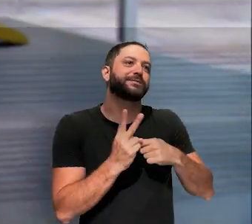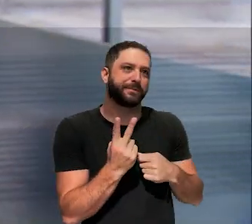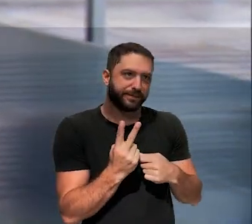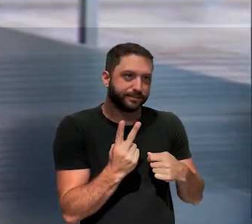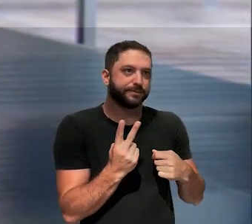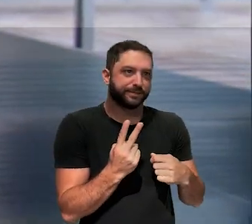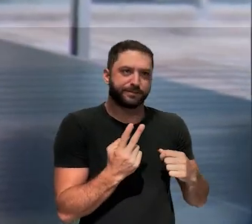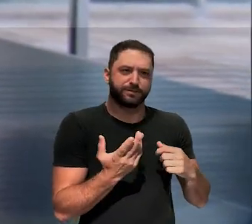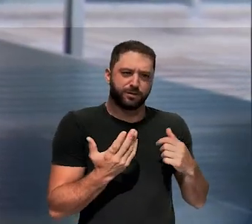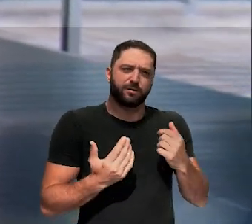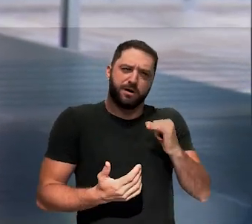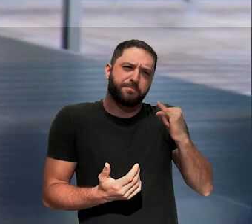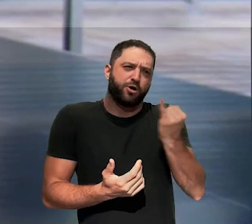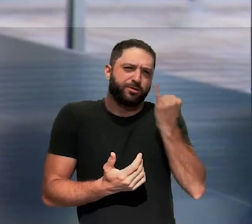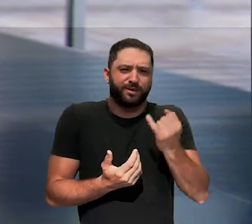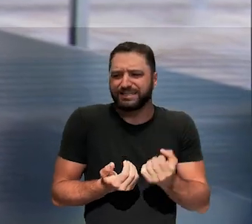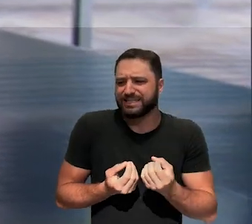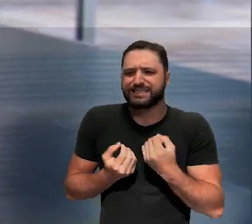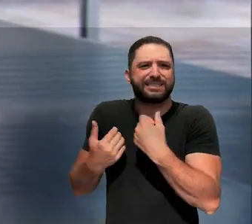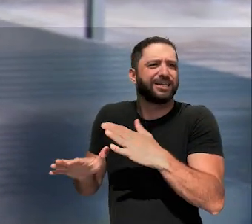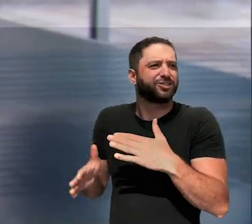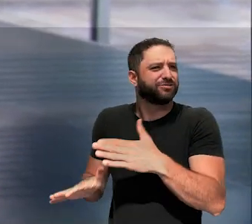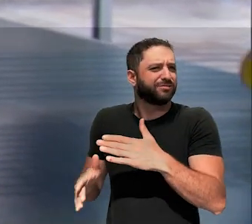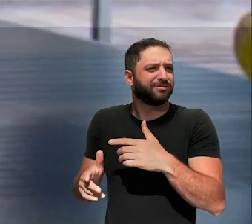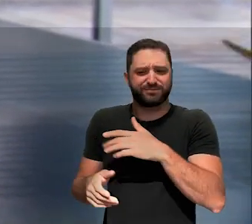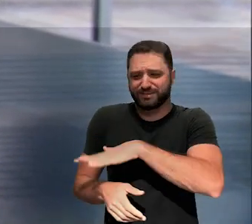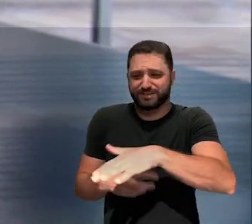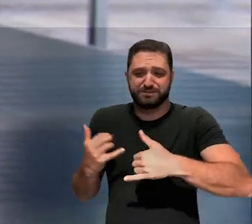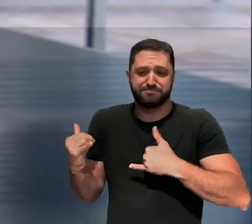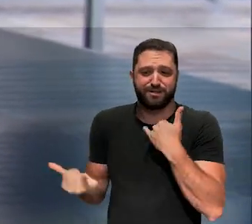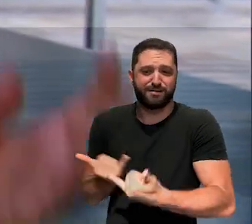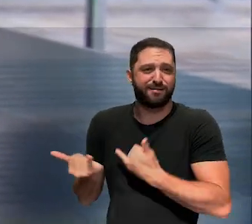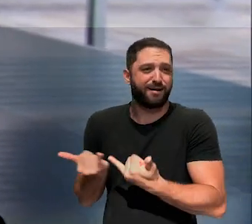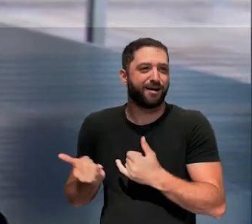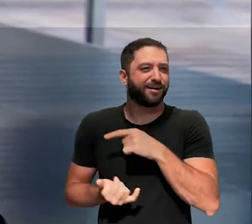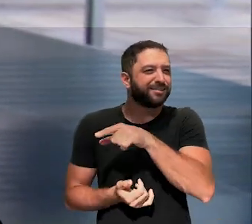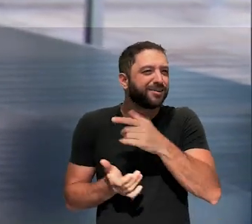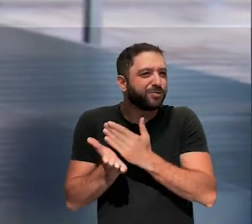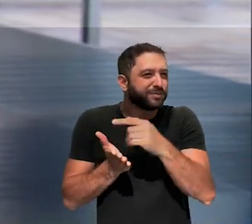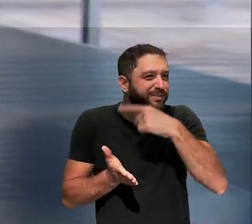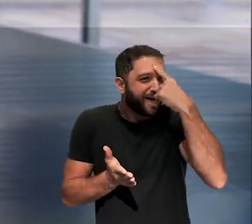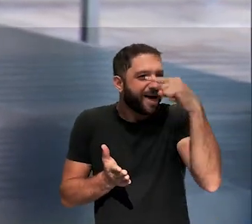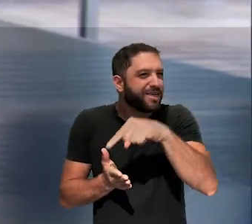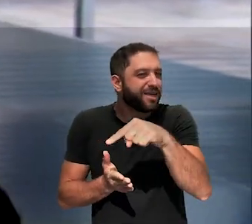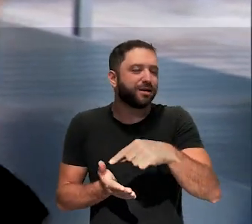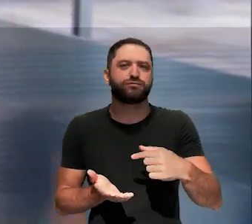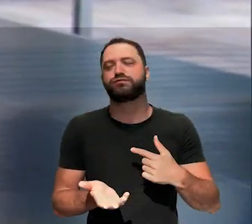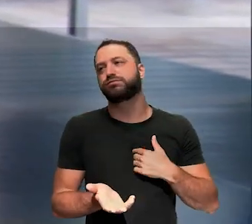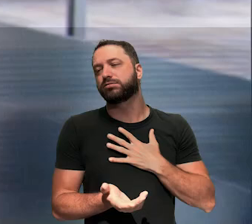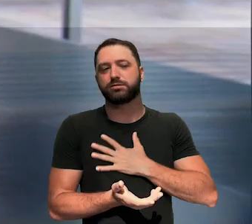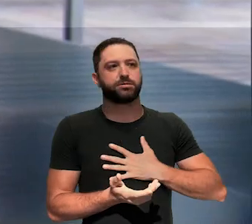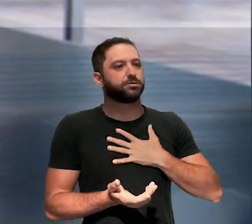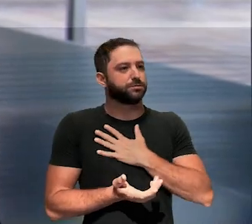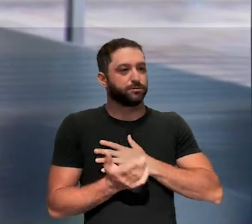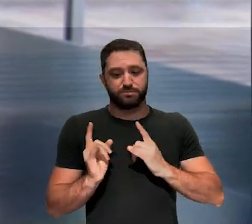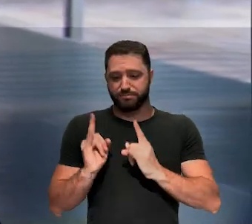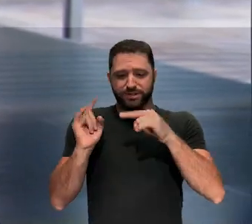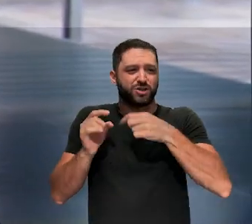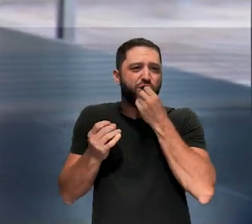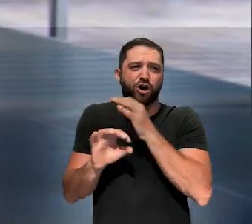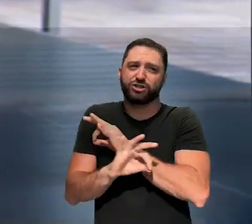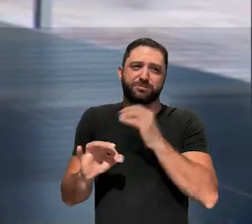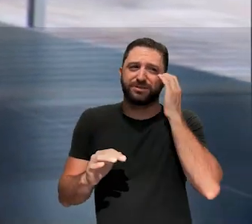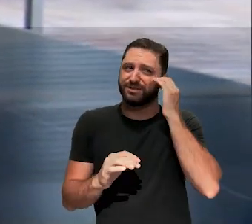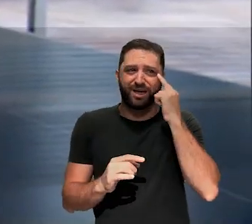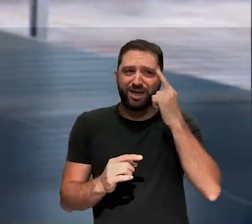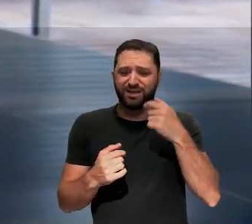de 2 meses. E assim, foi super importante eles poderem vir para cá, pro condomínio. O condomínio teve essa iniciativa super